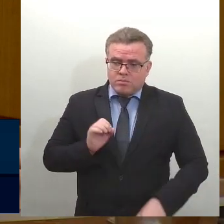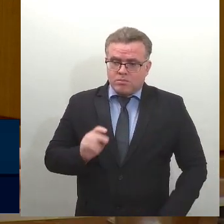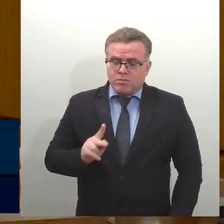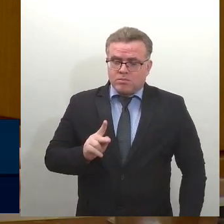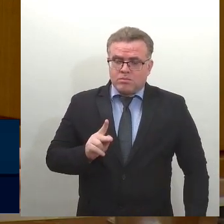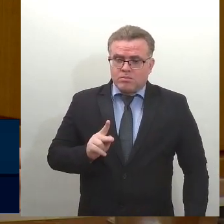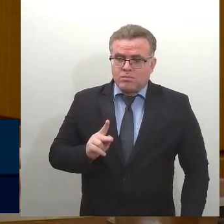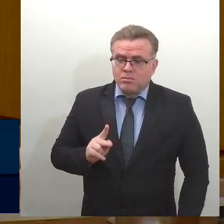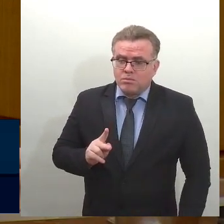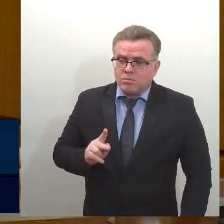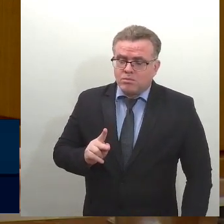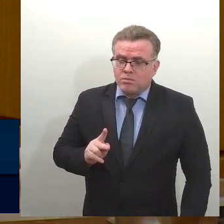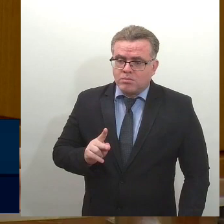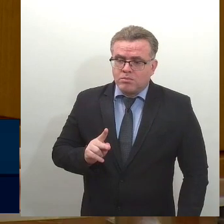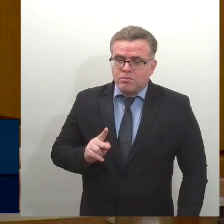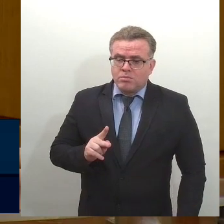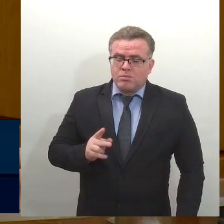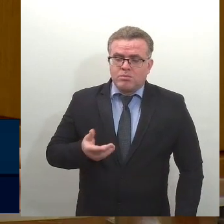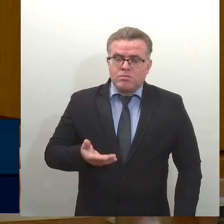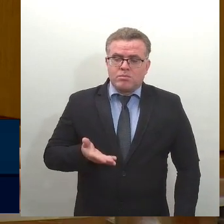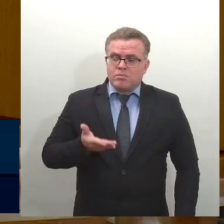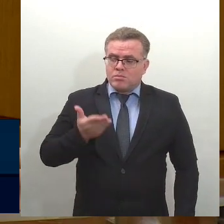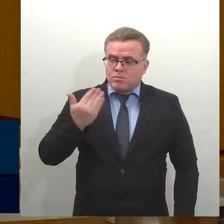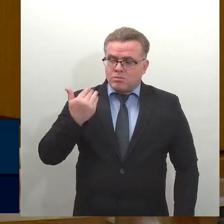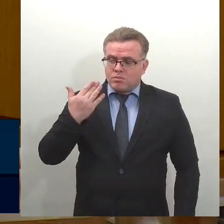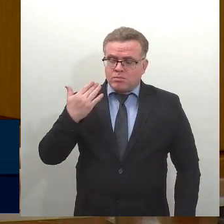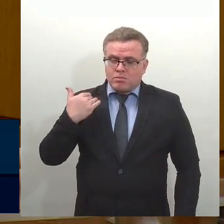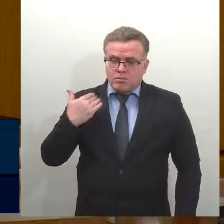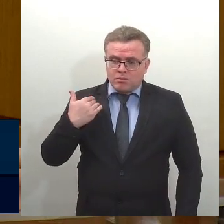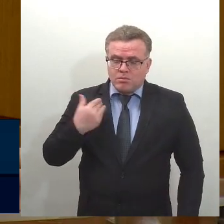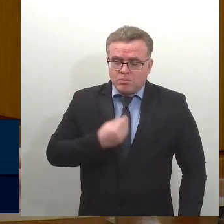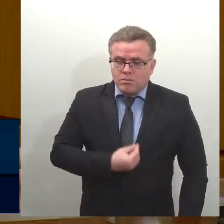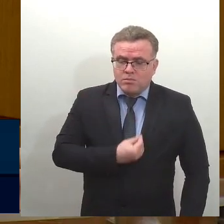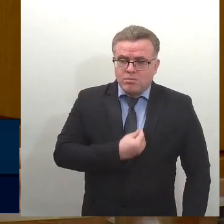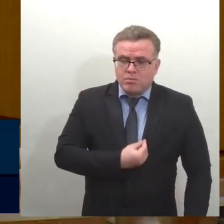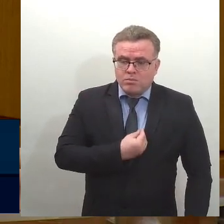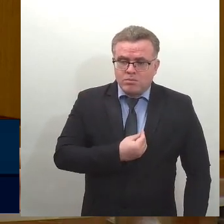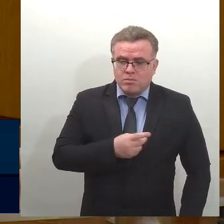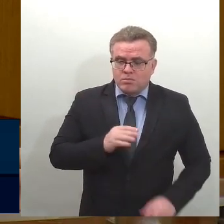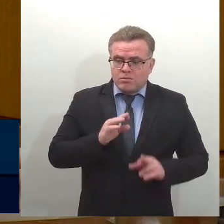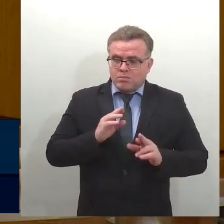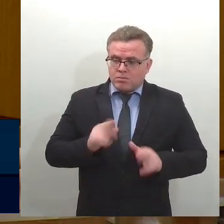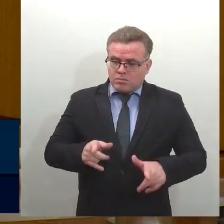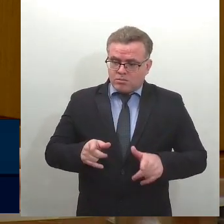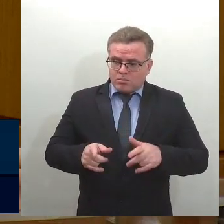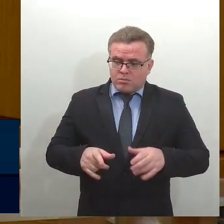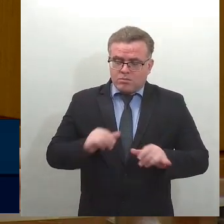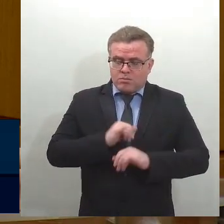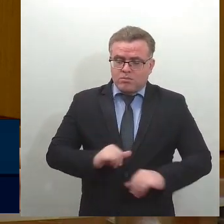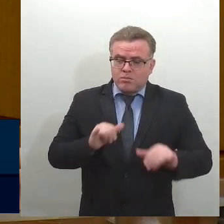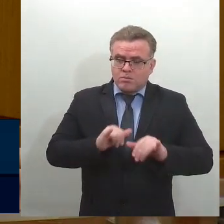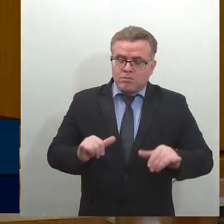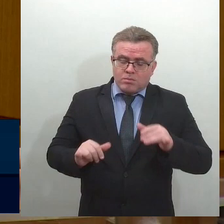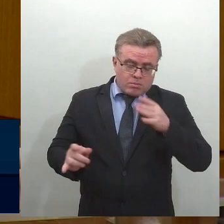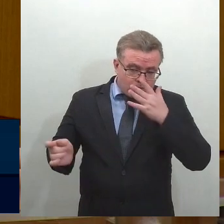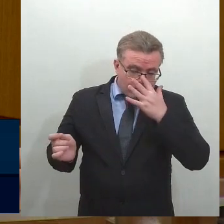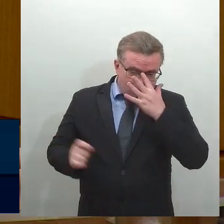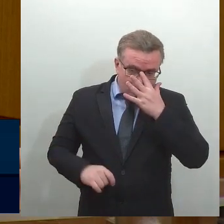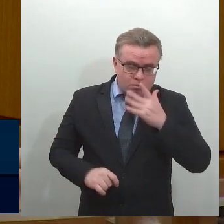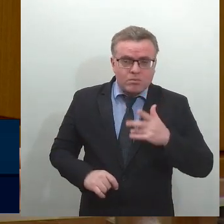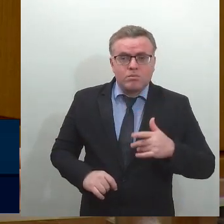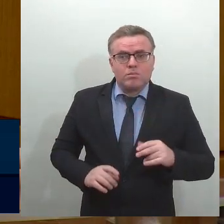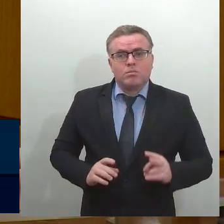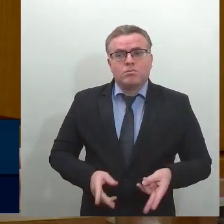Vivíamos, Áurea Ribeiro. E eu digo isso porque eu vejo aqui que temos, né,